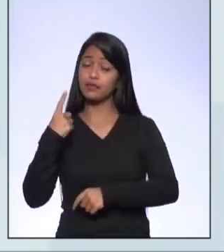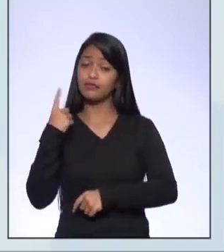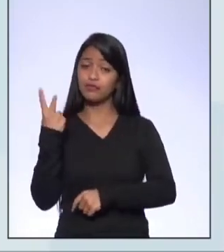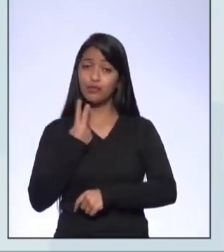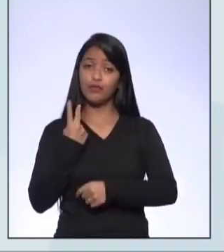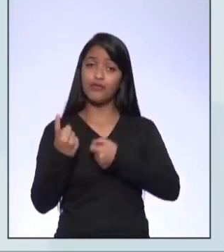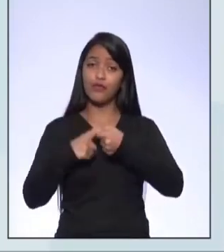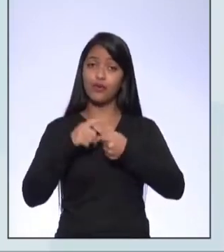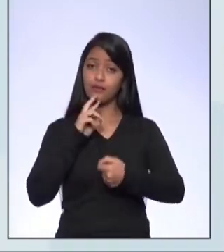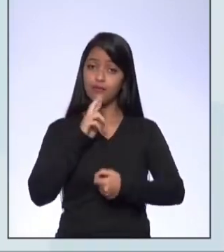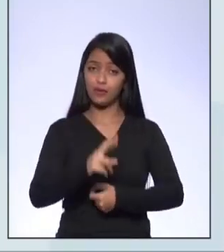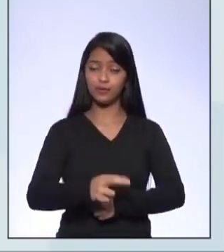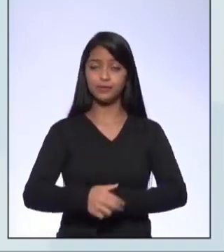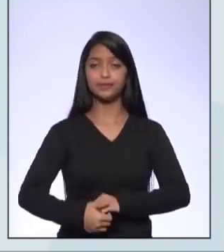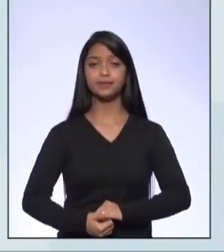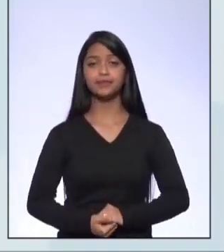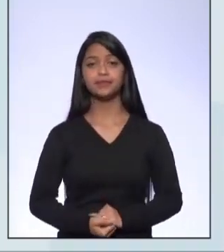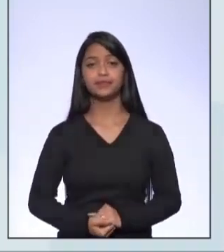lá.